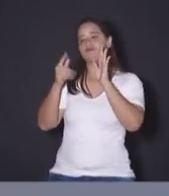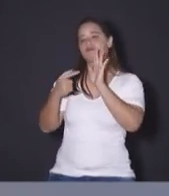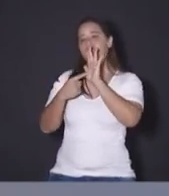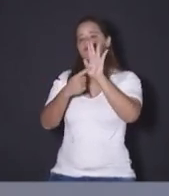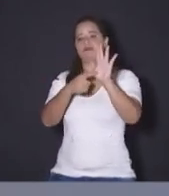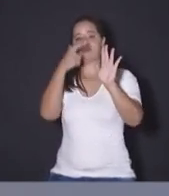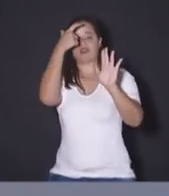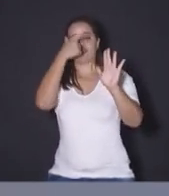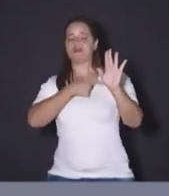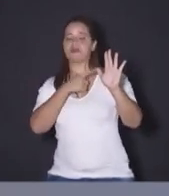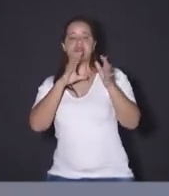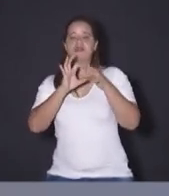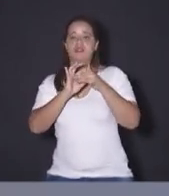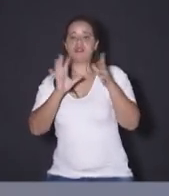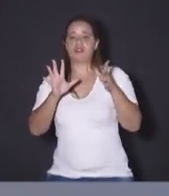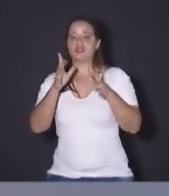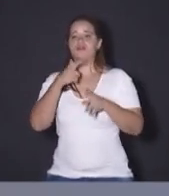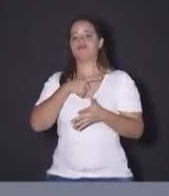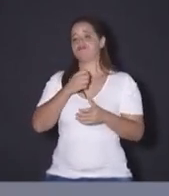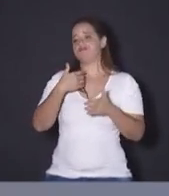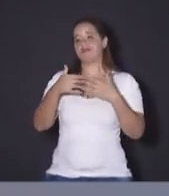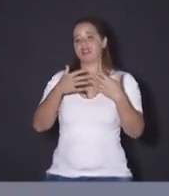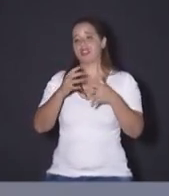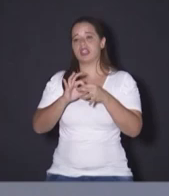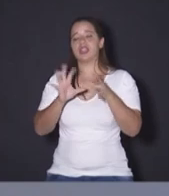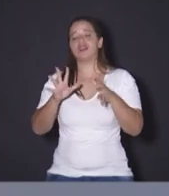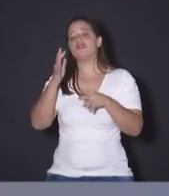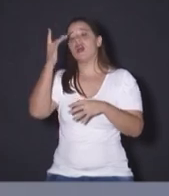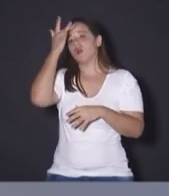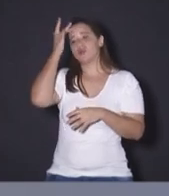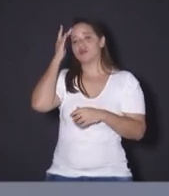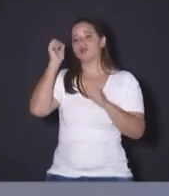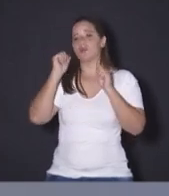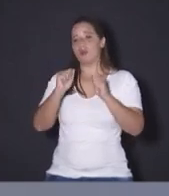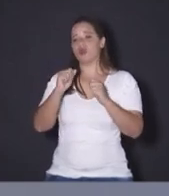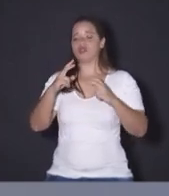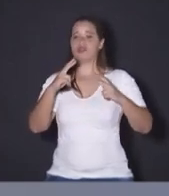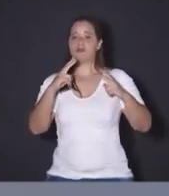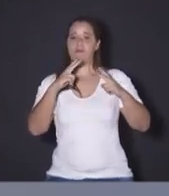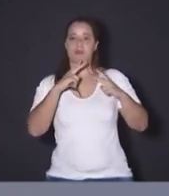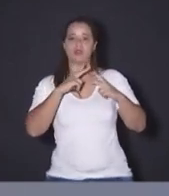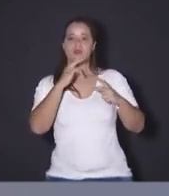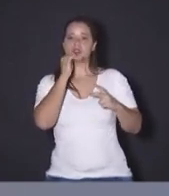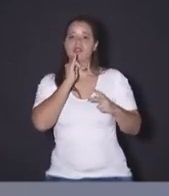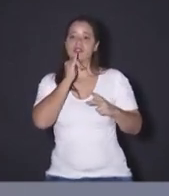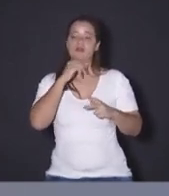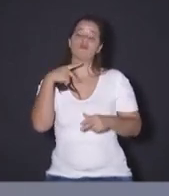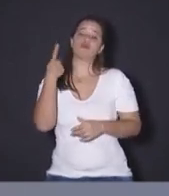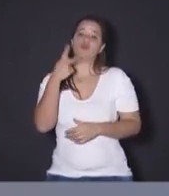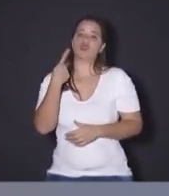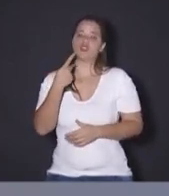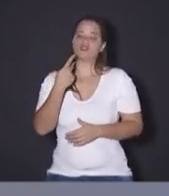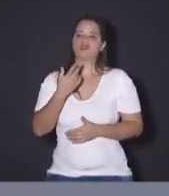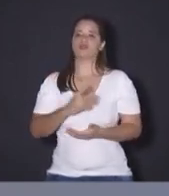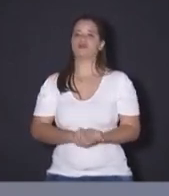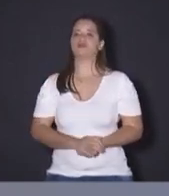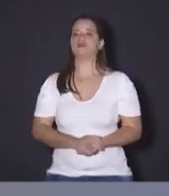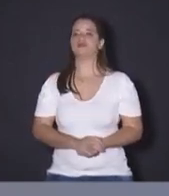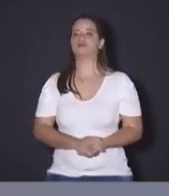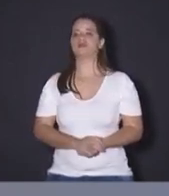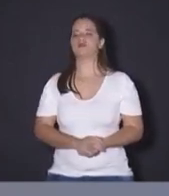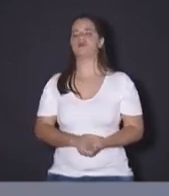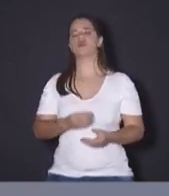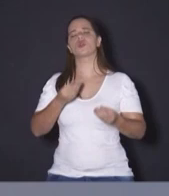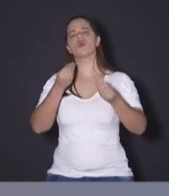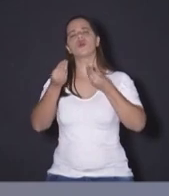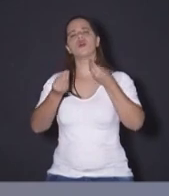você mesmo dependendo de quem você seja algumas pessoas têm páginas pessoais por exemplo os políticos ah e como